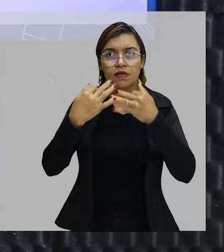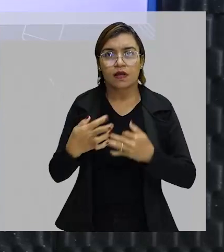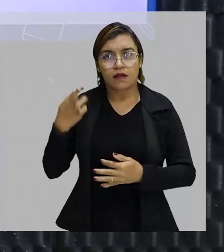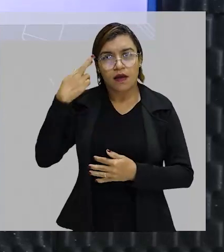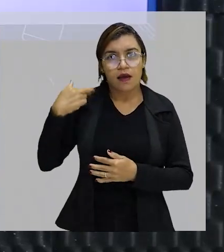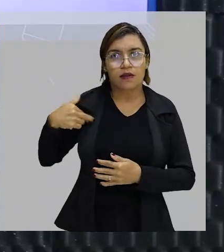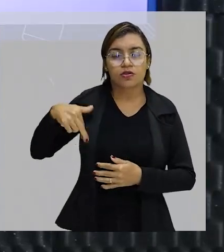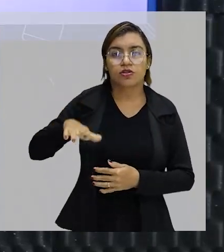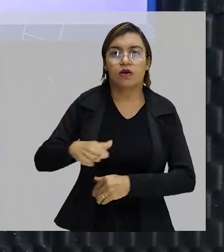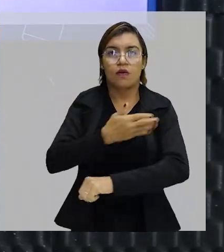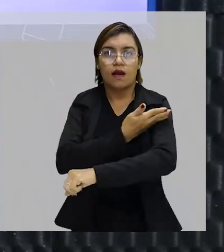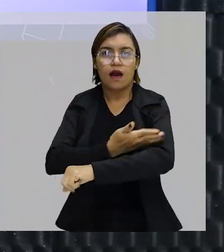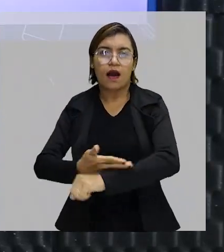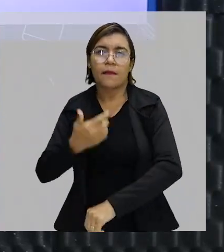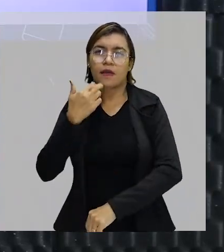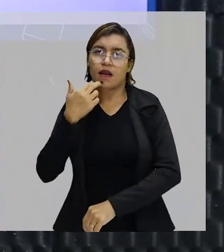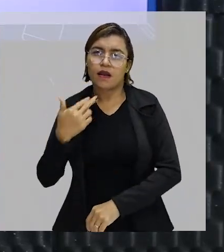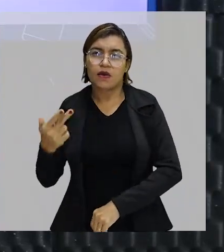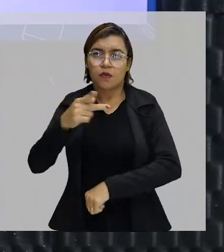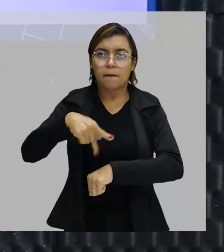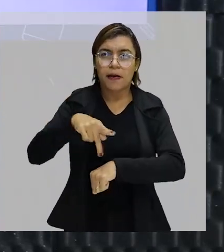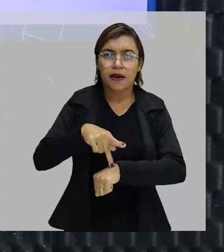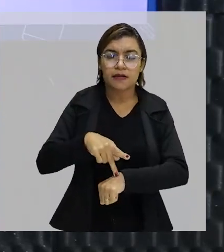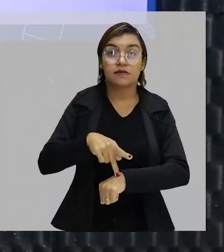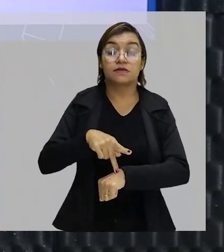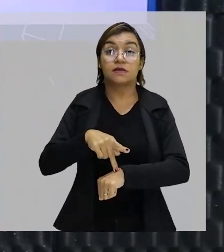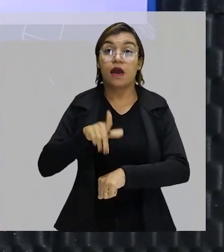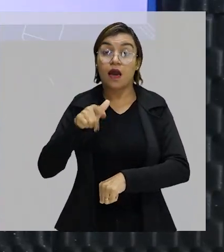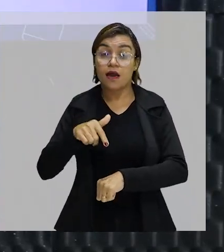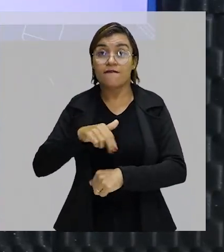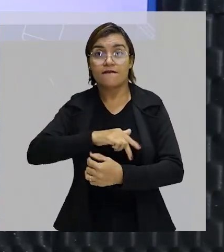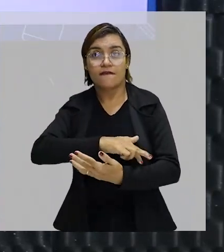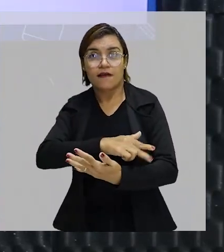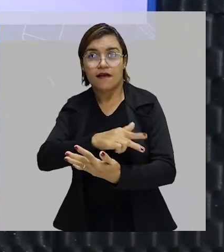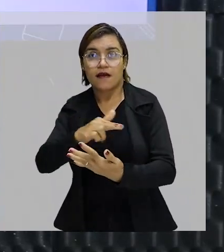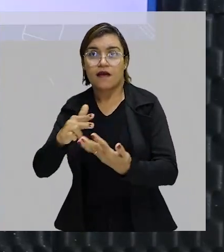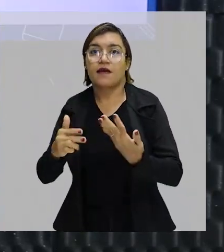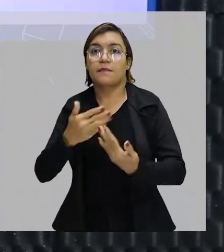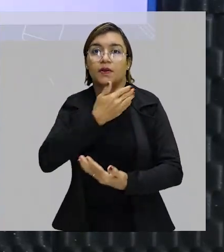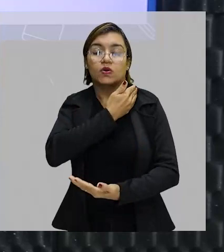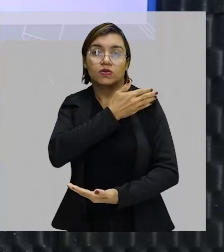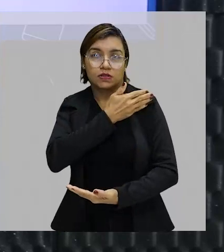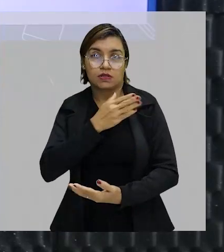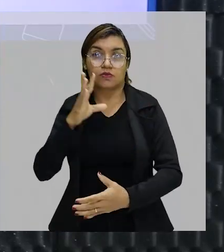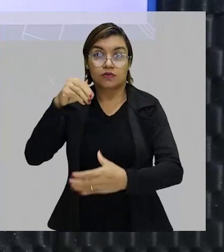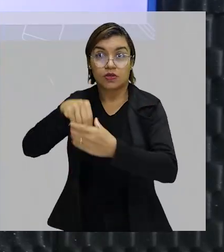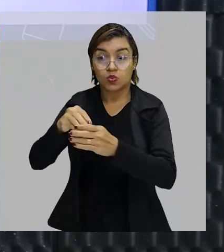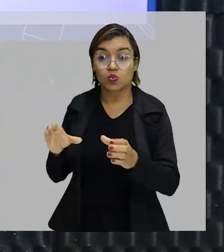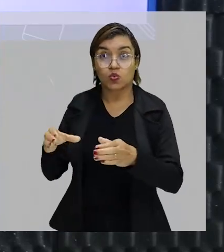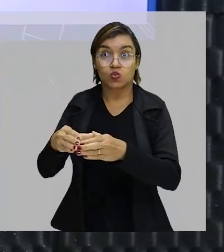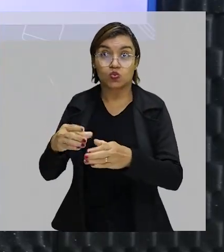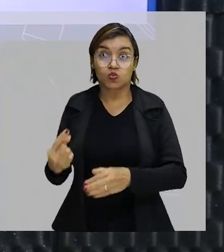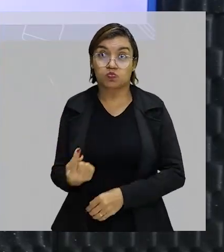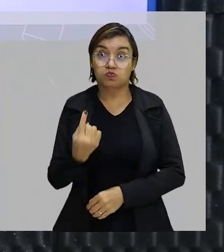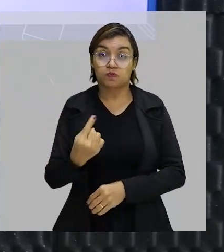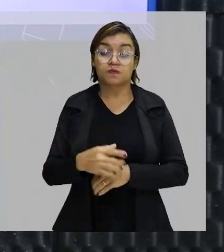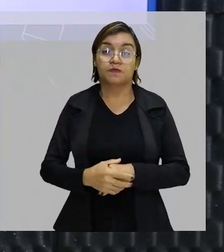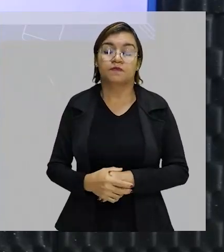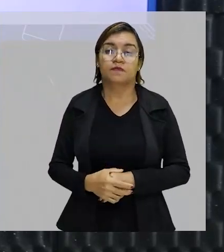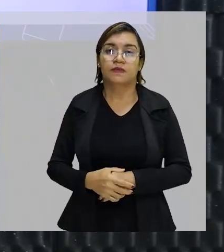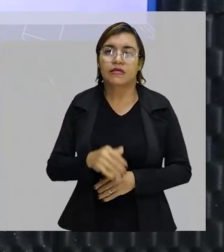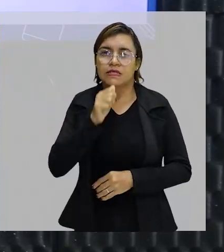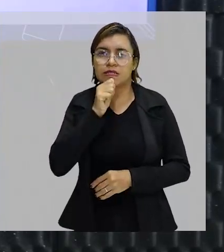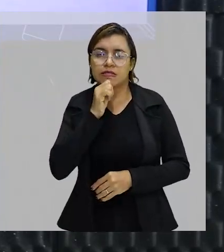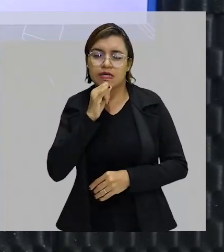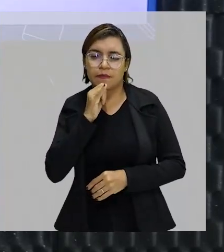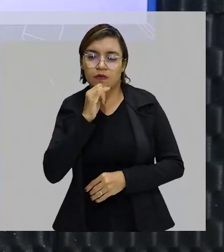de costume, de língua, de nacionalidade. É uma série de preconceitos diferentes englobados num conjunto só. A antropologia, que é uma